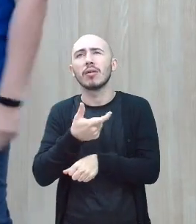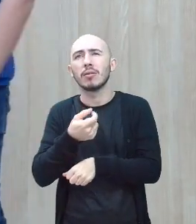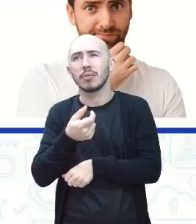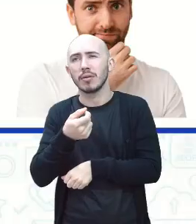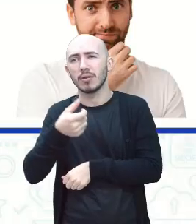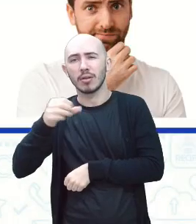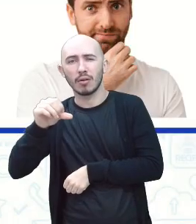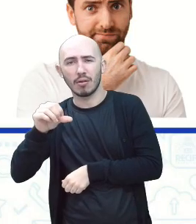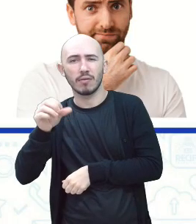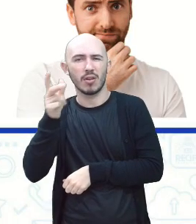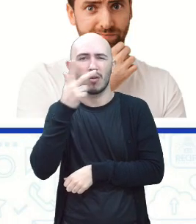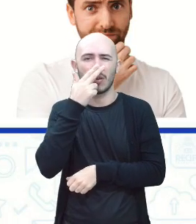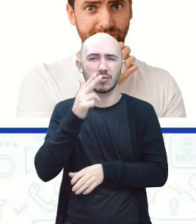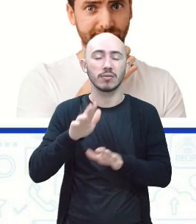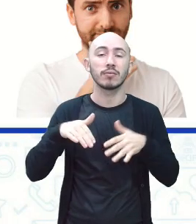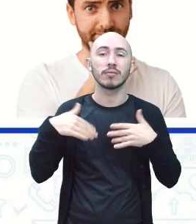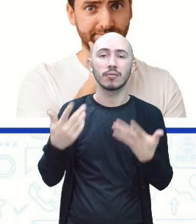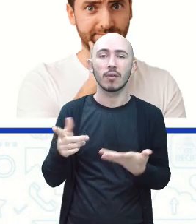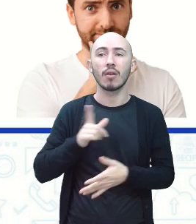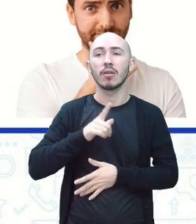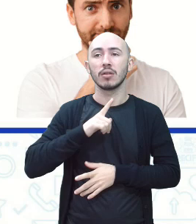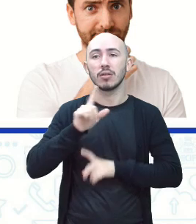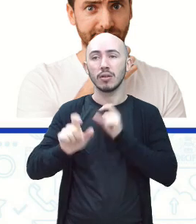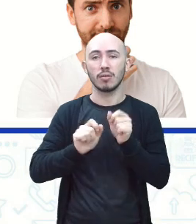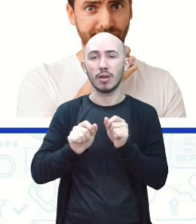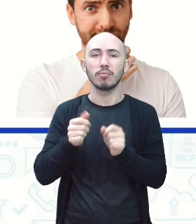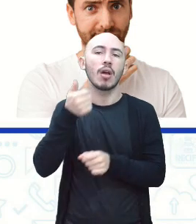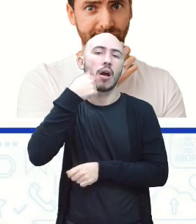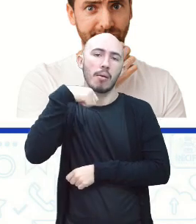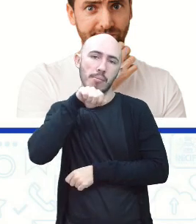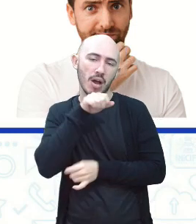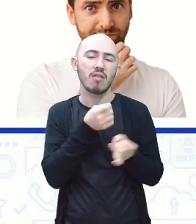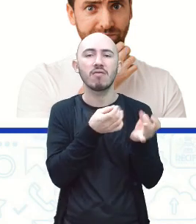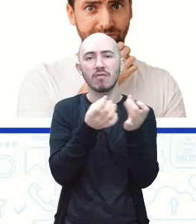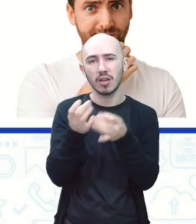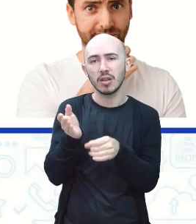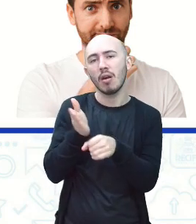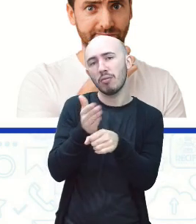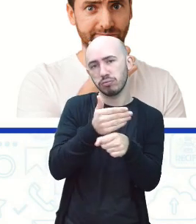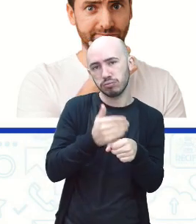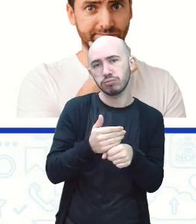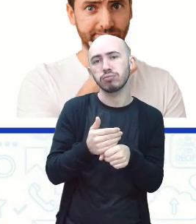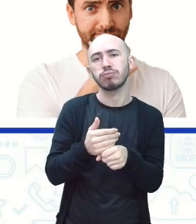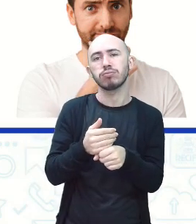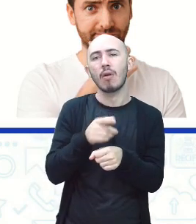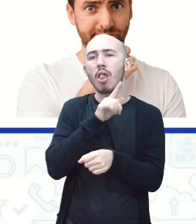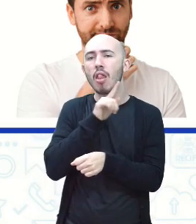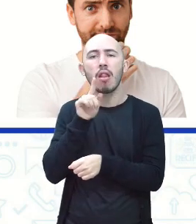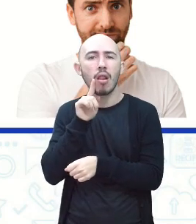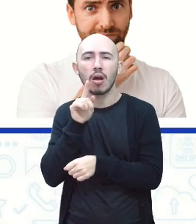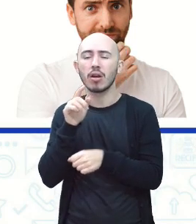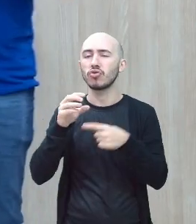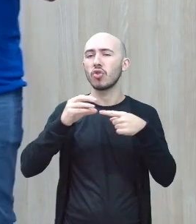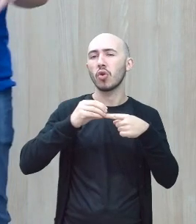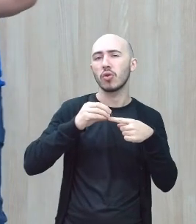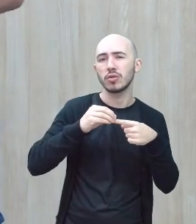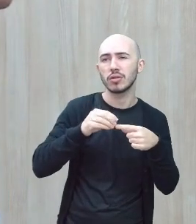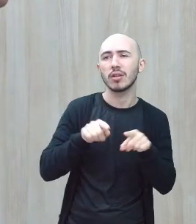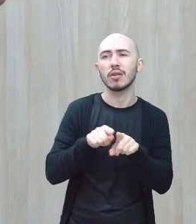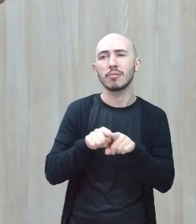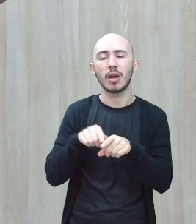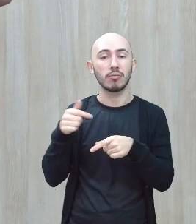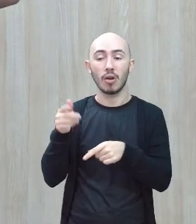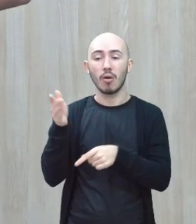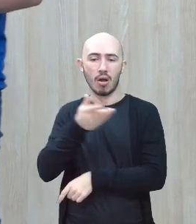vendia as batatas e batata frita e o meu amigo americano chegou lá e começou ele pediu uma coxinha, pediu um pastel, pediu uma coisa